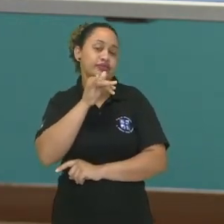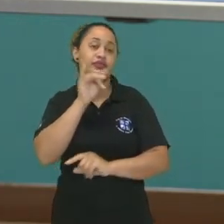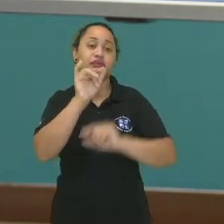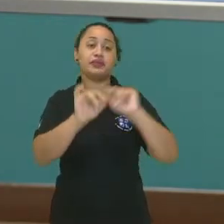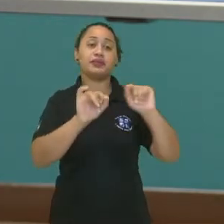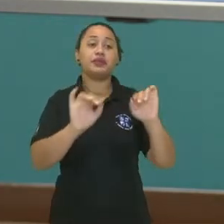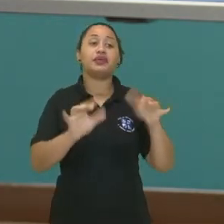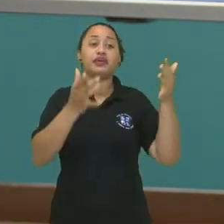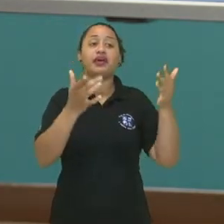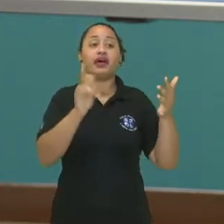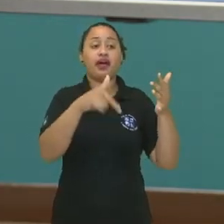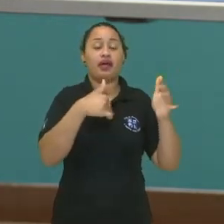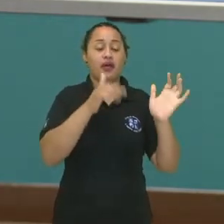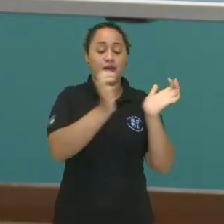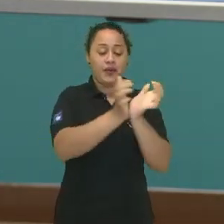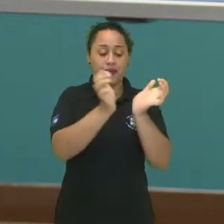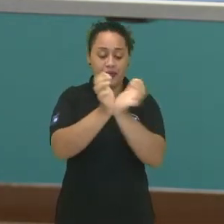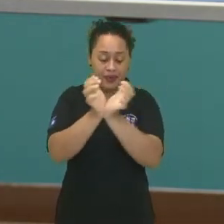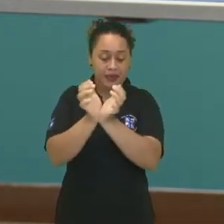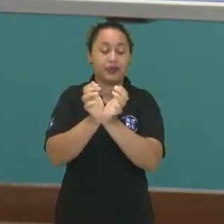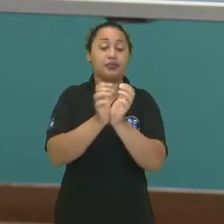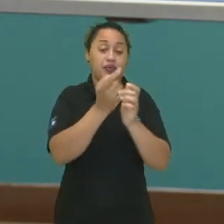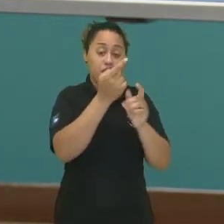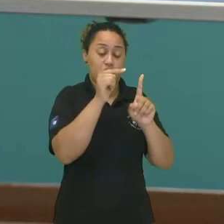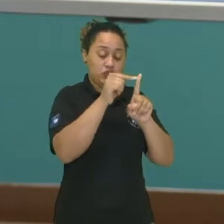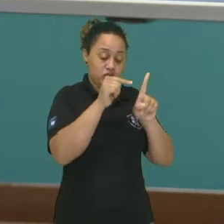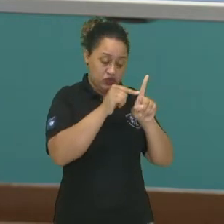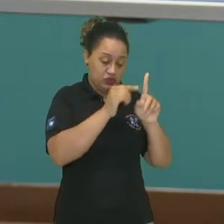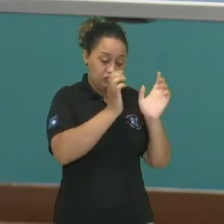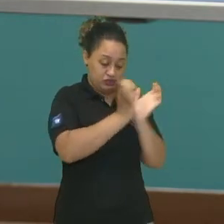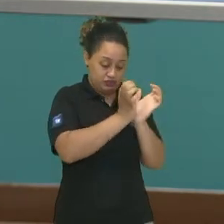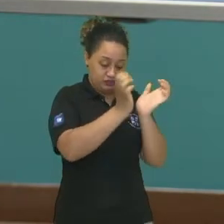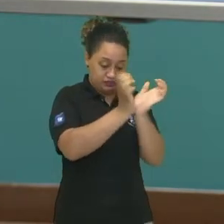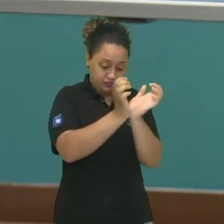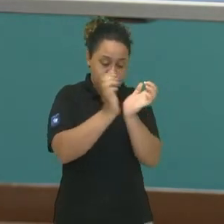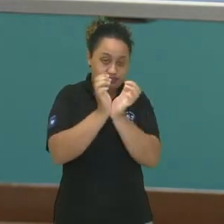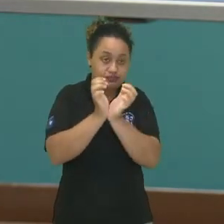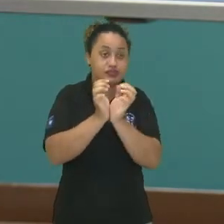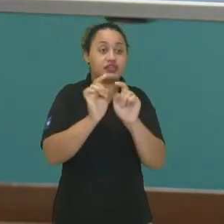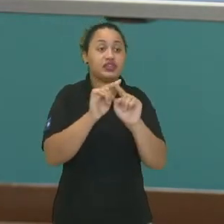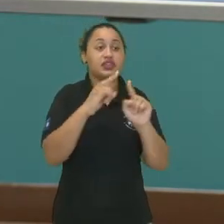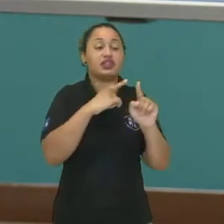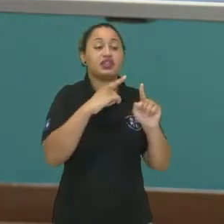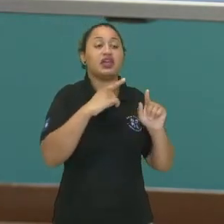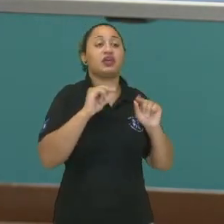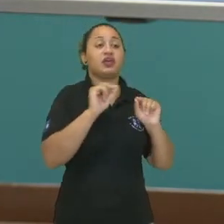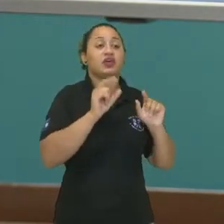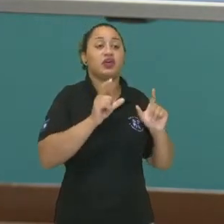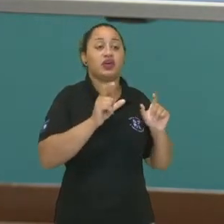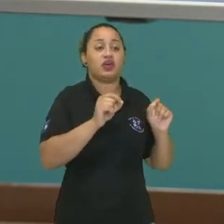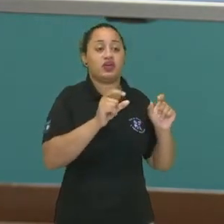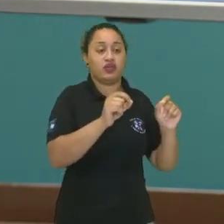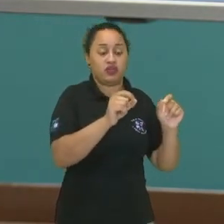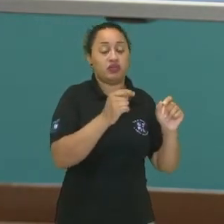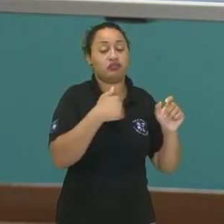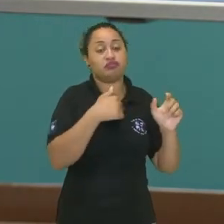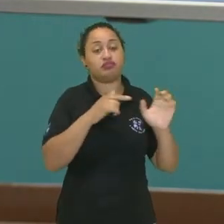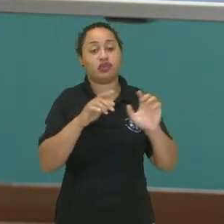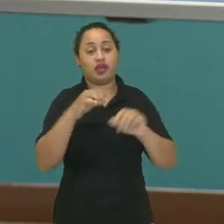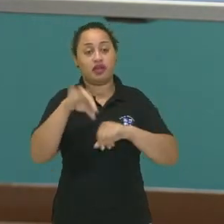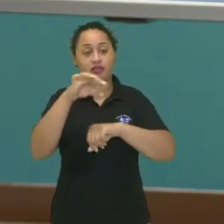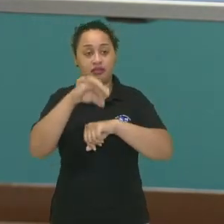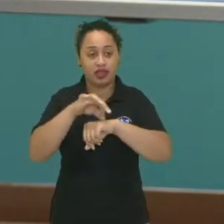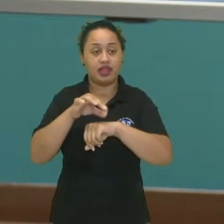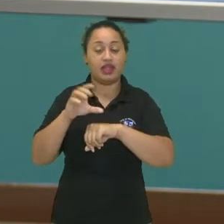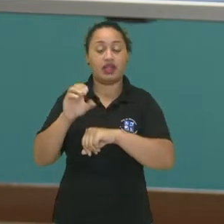Sociedade trata-se do agrupamento de indivíduos de uma mesma espécie. Então nós temos aqui, né, 3 grupos de